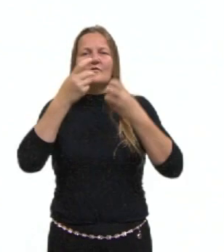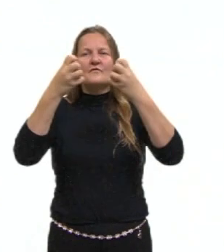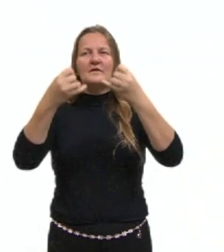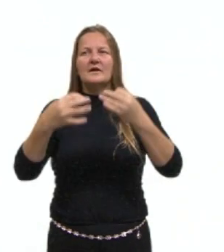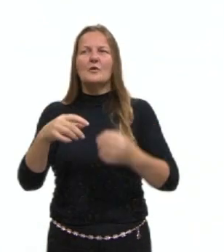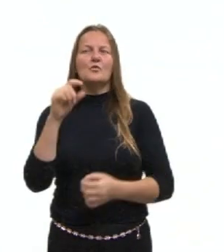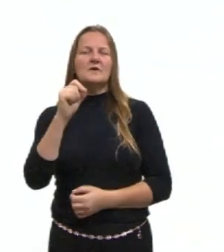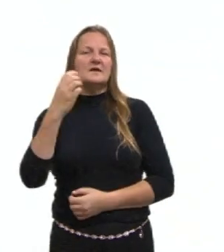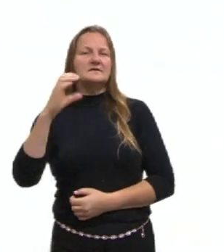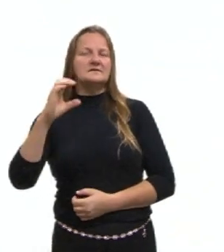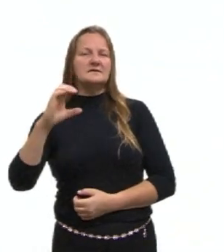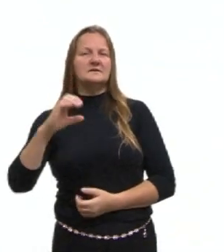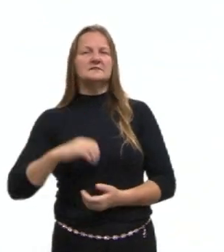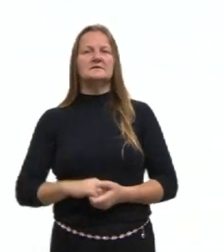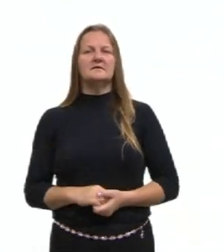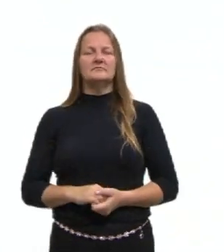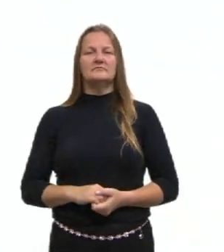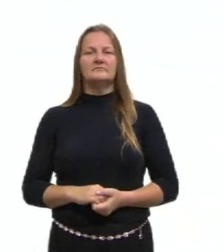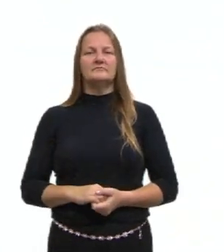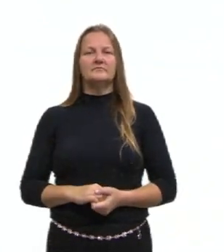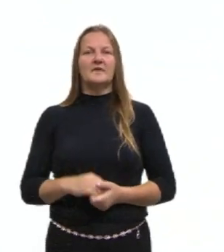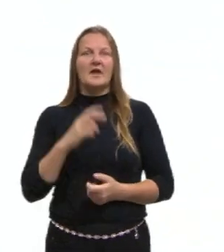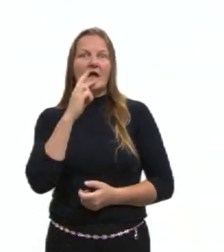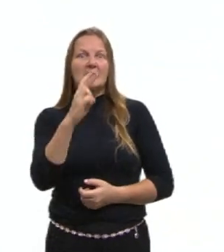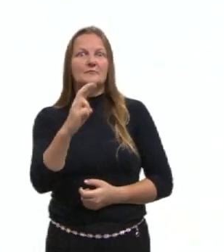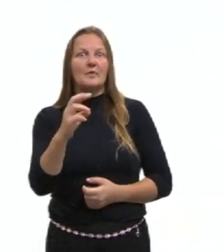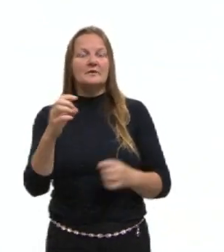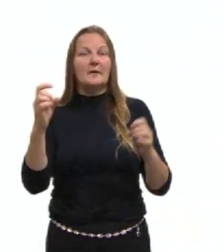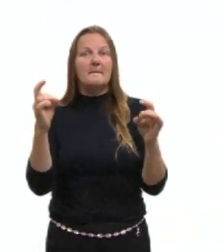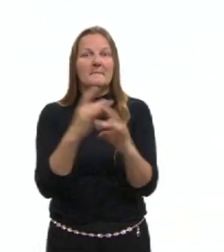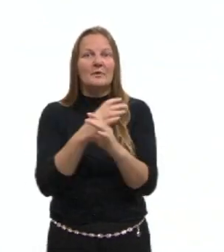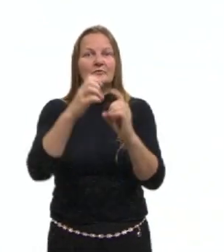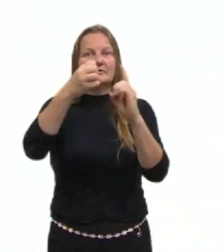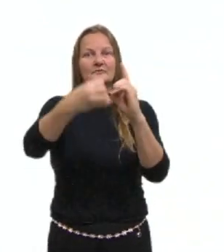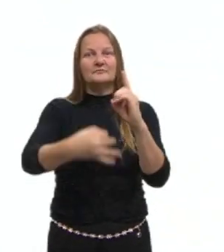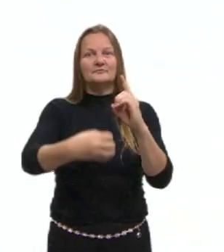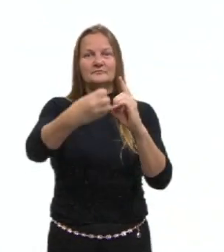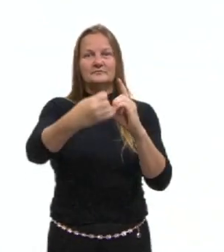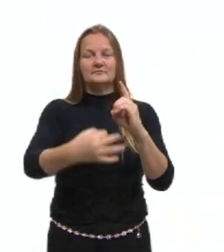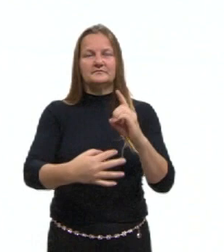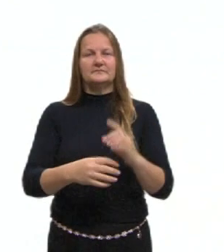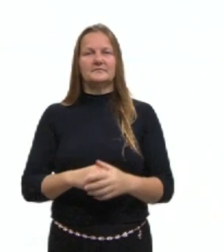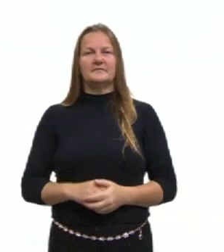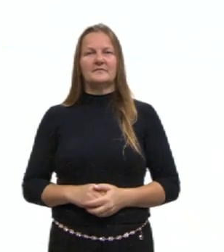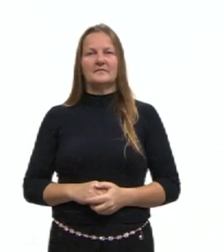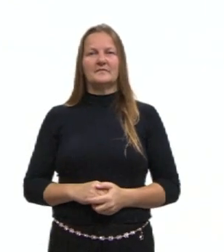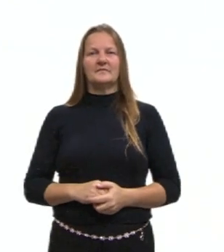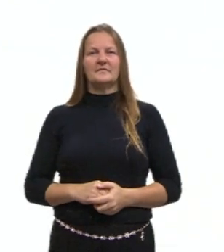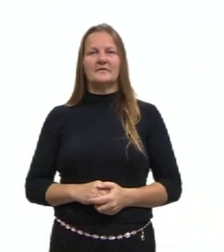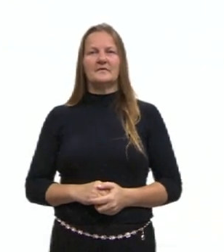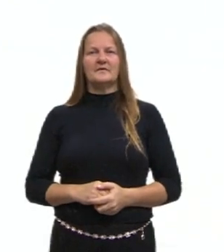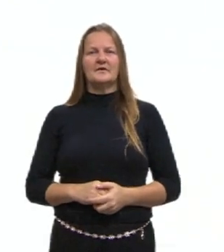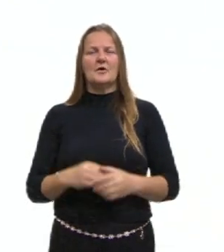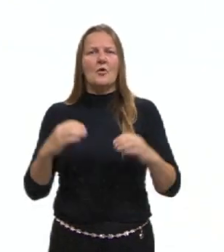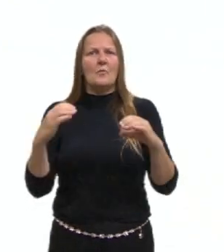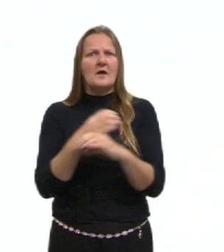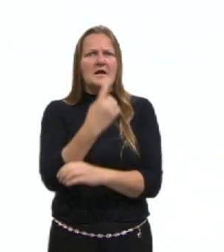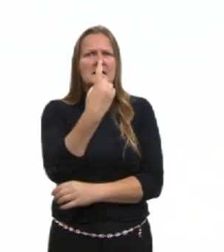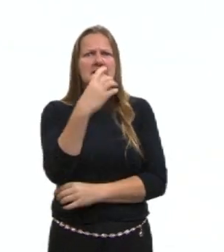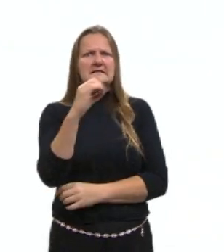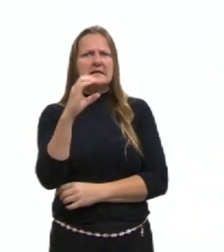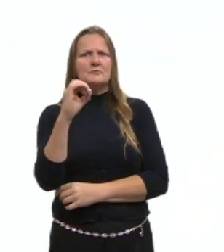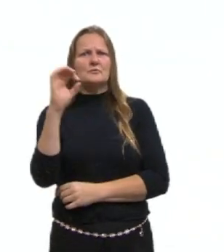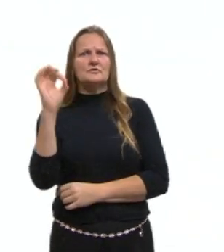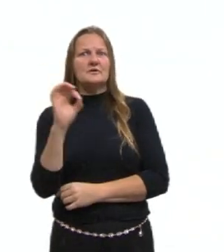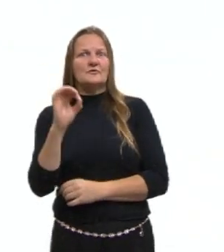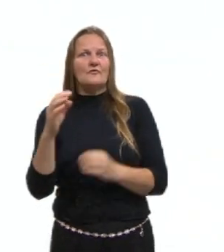o que é ciência, né? A gente não tem uma resposta definida para isso, né? Uma resposta, digamos, totalmente 100% fechada,